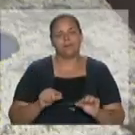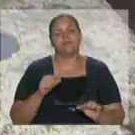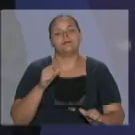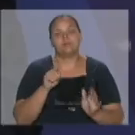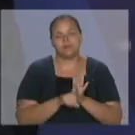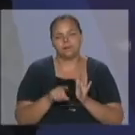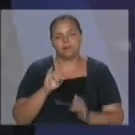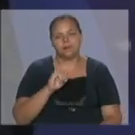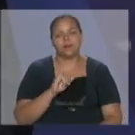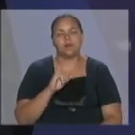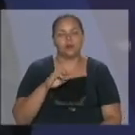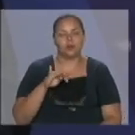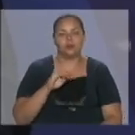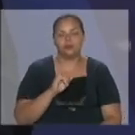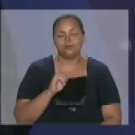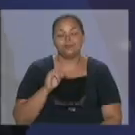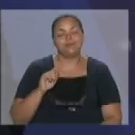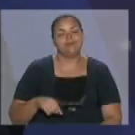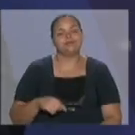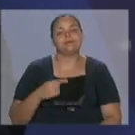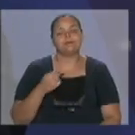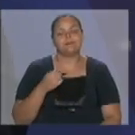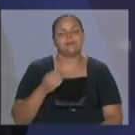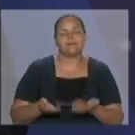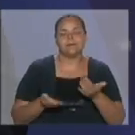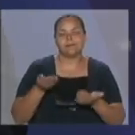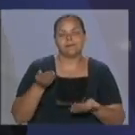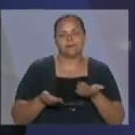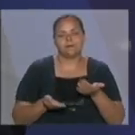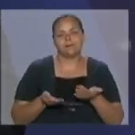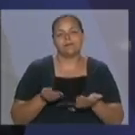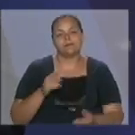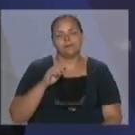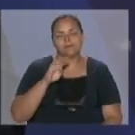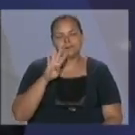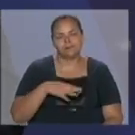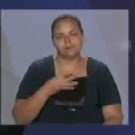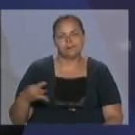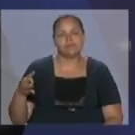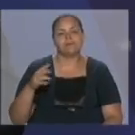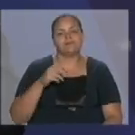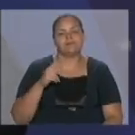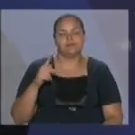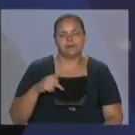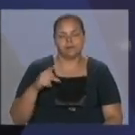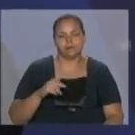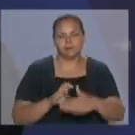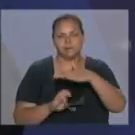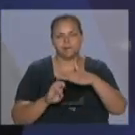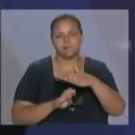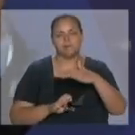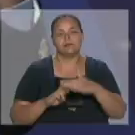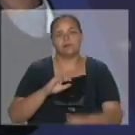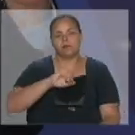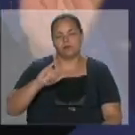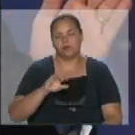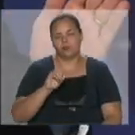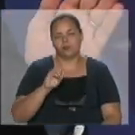uma estimativa do próprio balanço da Petrobras. O professor José Roberto Afonso fez um estudo